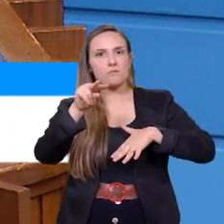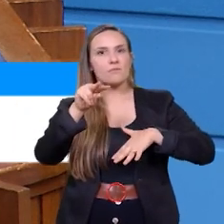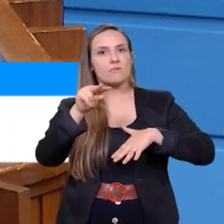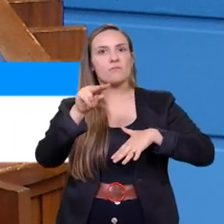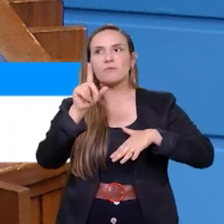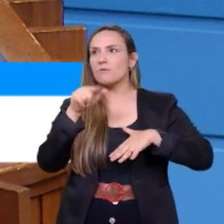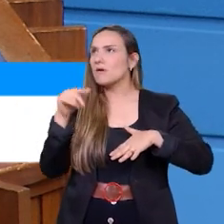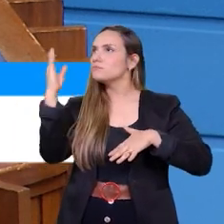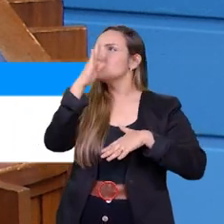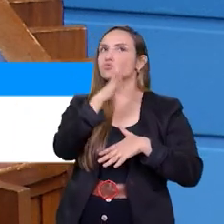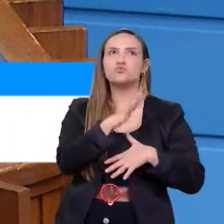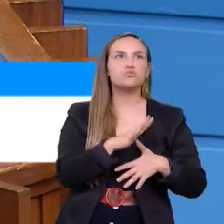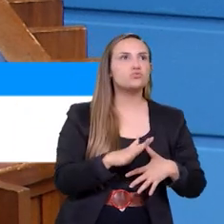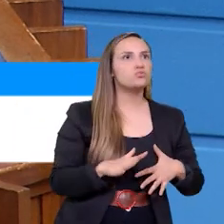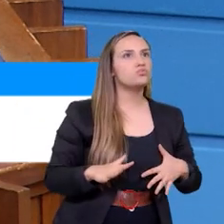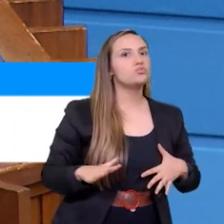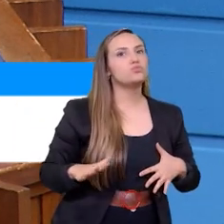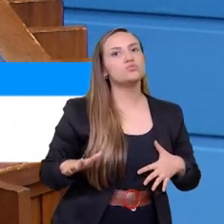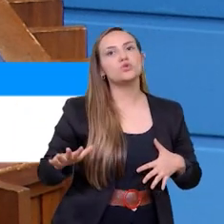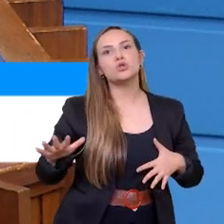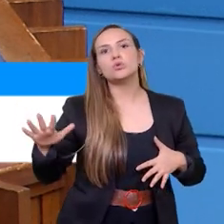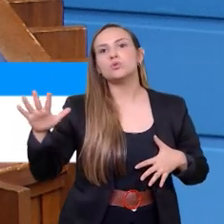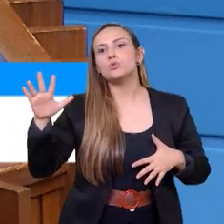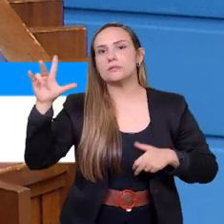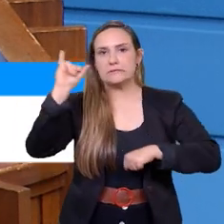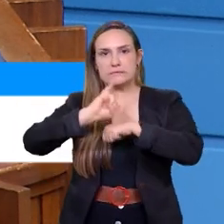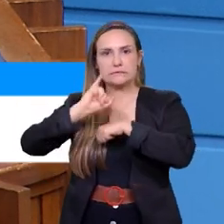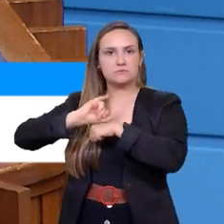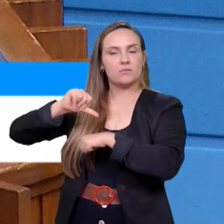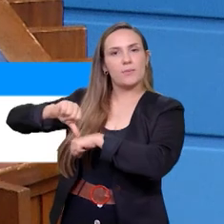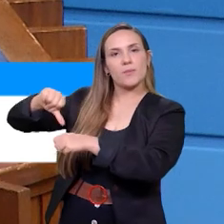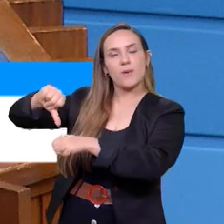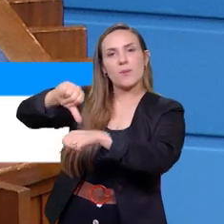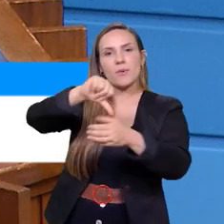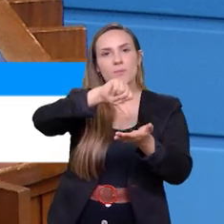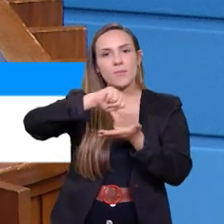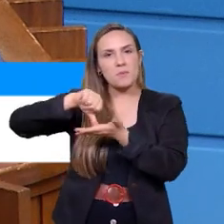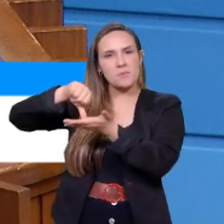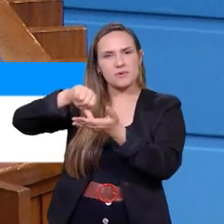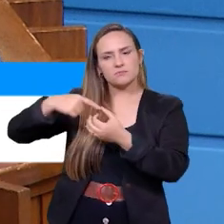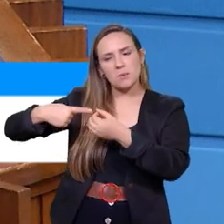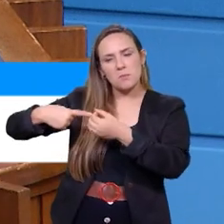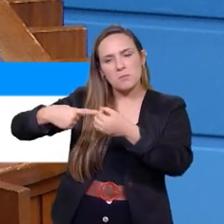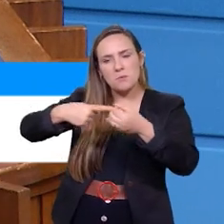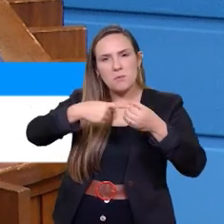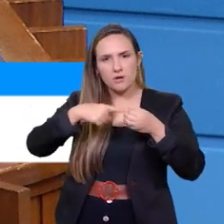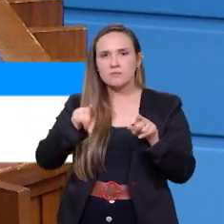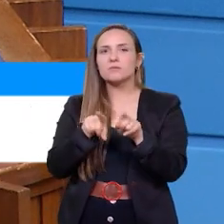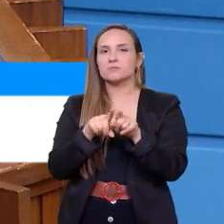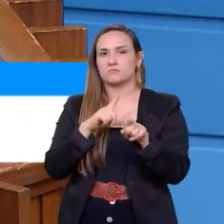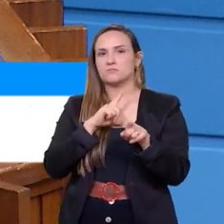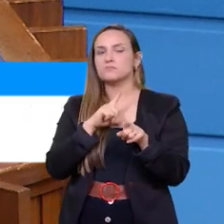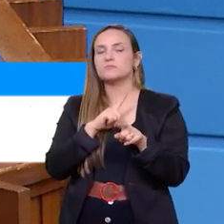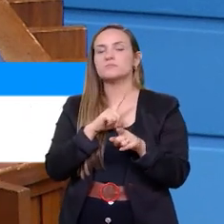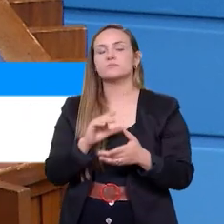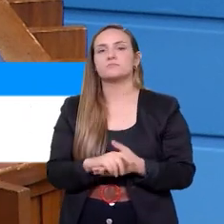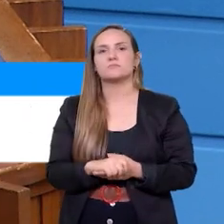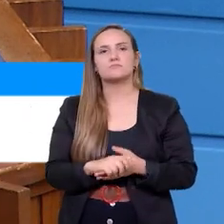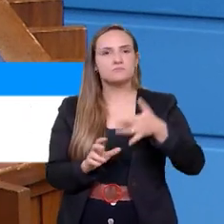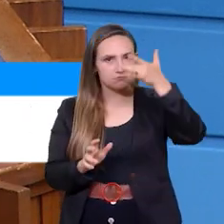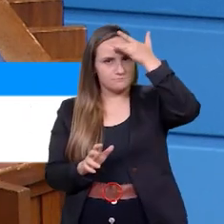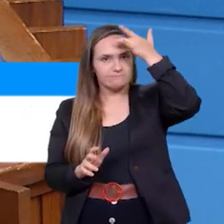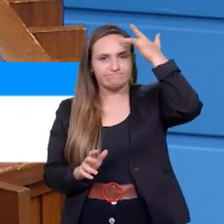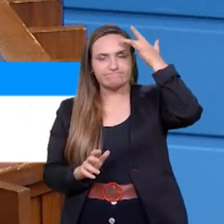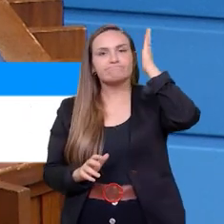que está sendo tomado no Brasil nas grandes capitais nas pequenas cidades de pessoas